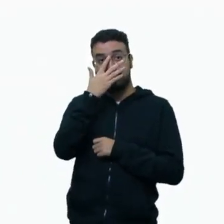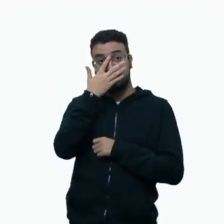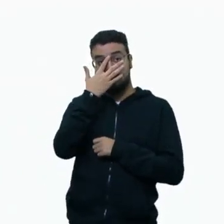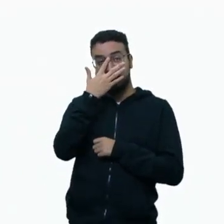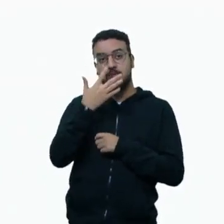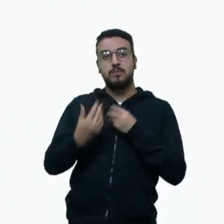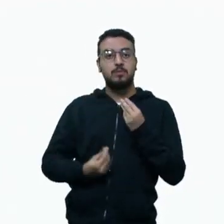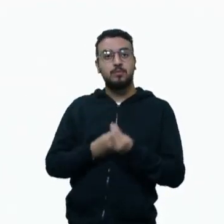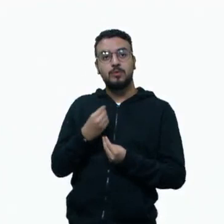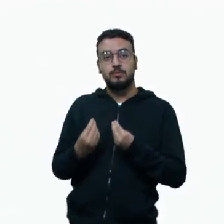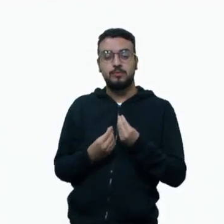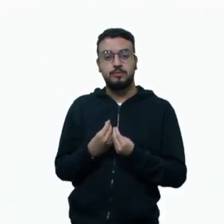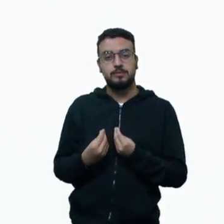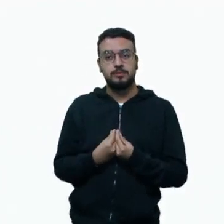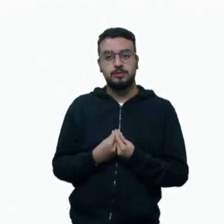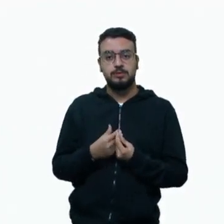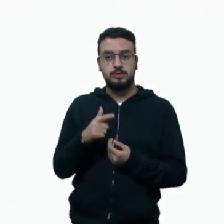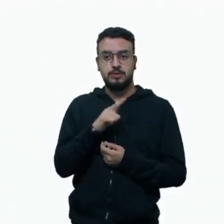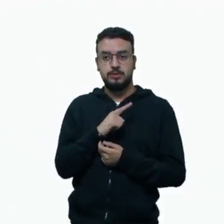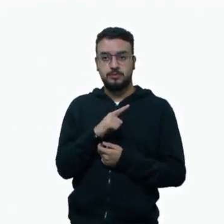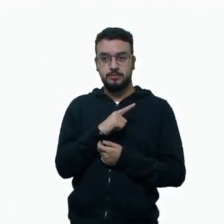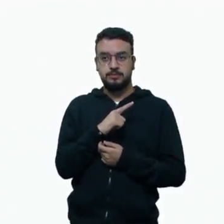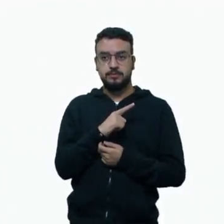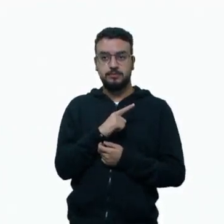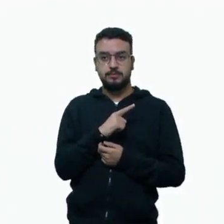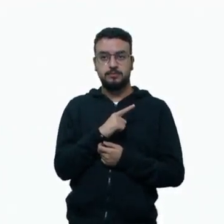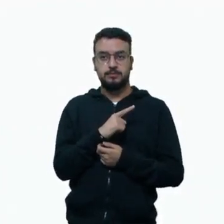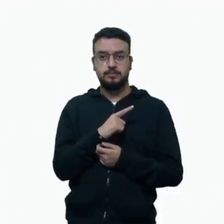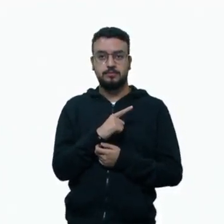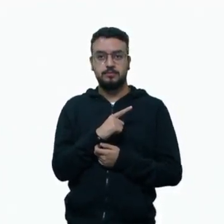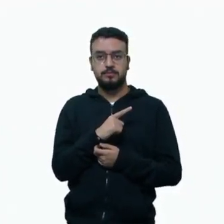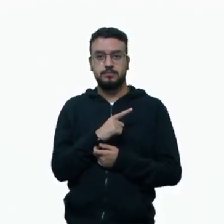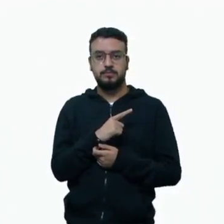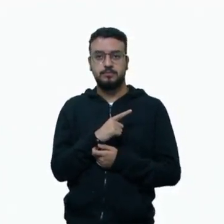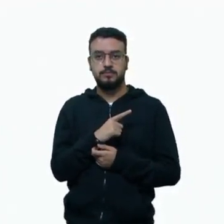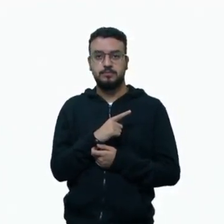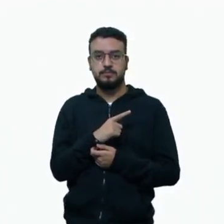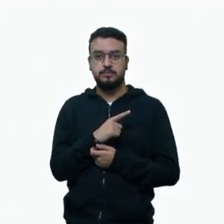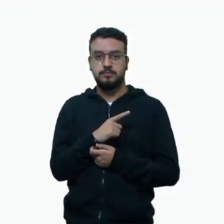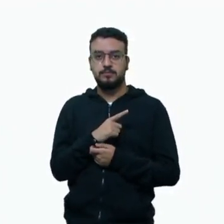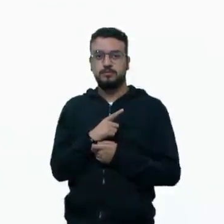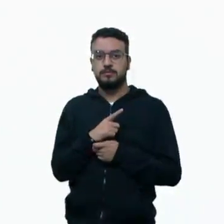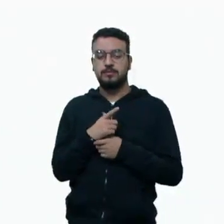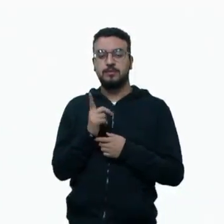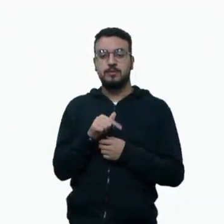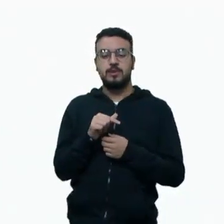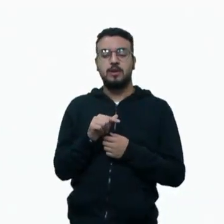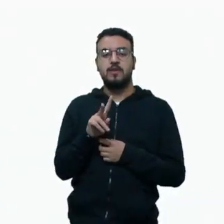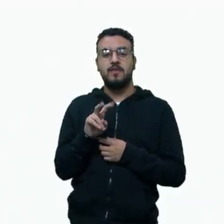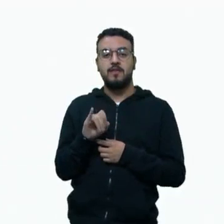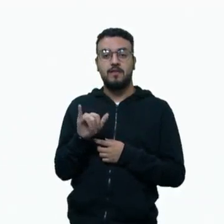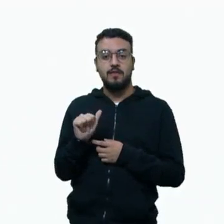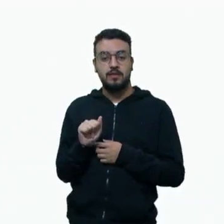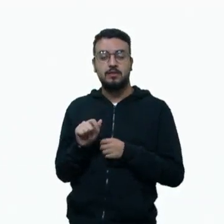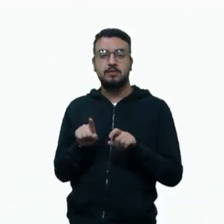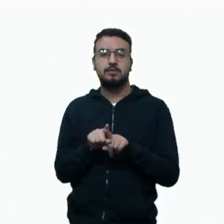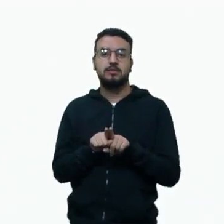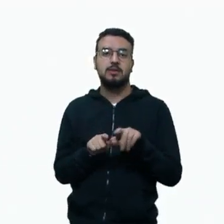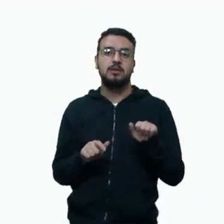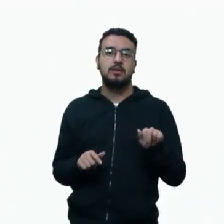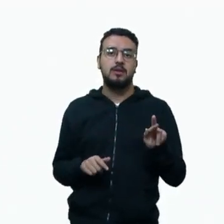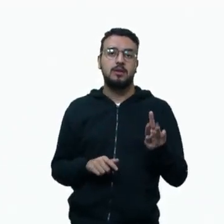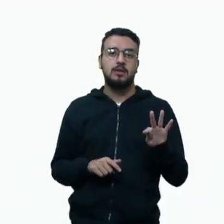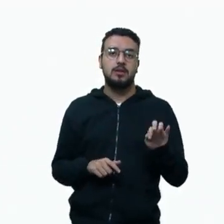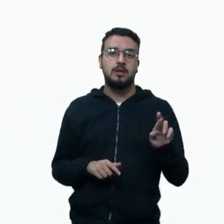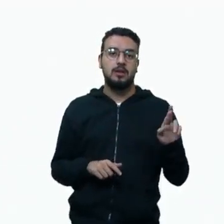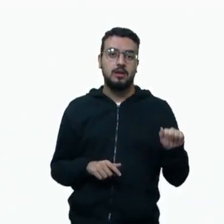como eu tenho tanto as minhas veias como as minhas artérias, a artéria no caso em